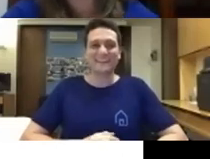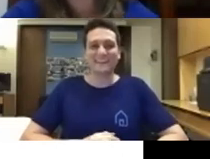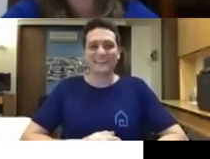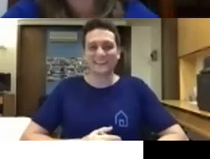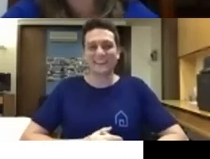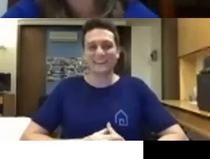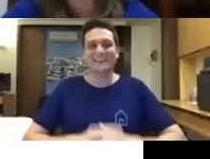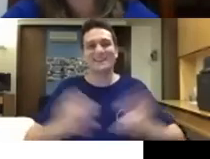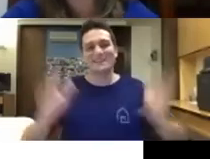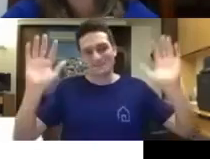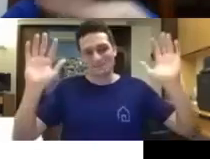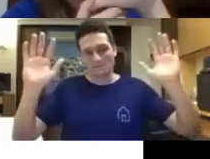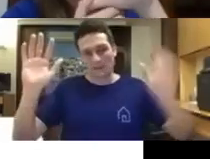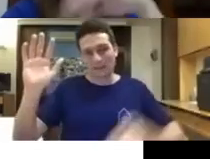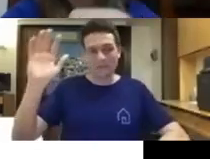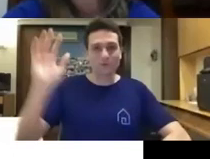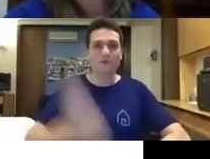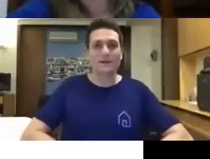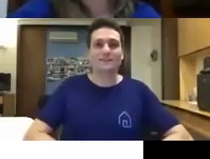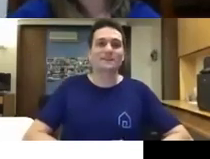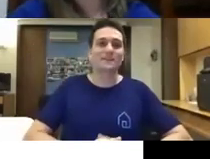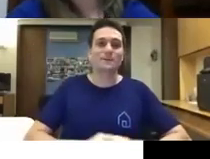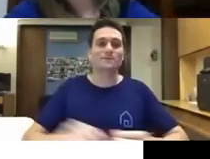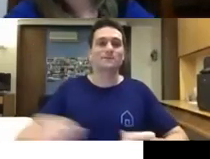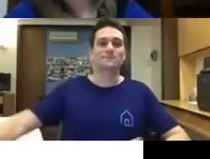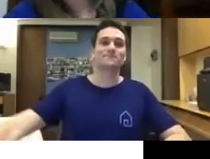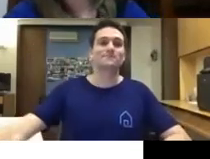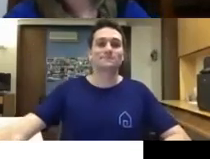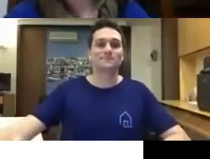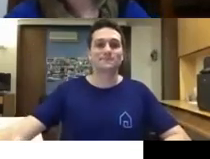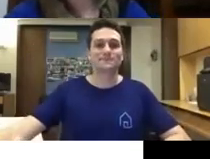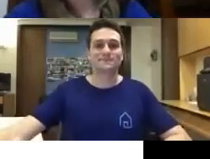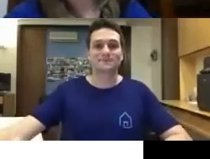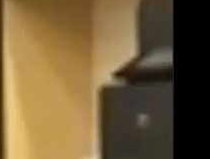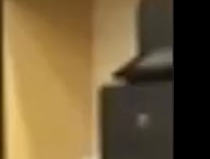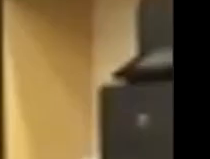É isso aí. Valeu, turma. Um abraço. Até a próxima. Obrigado.